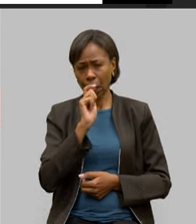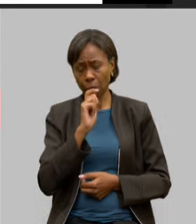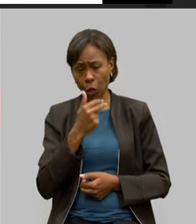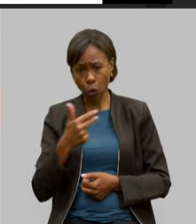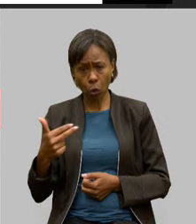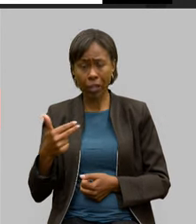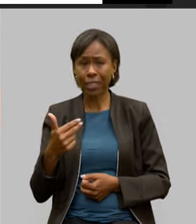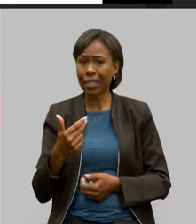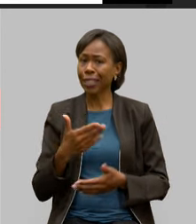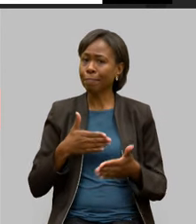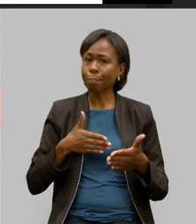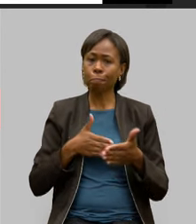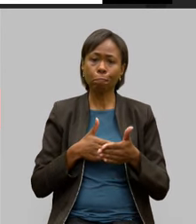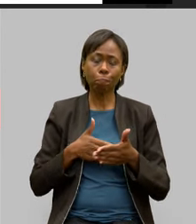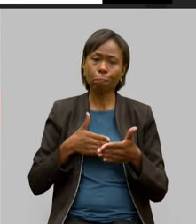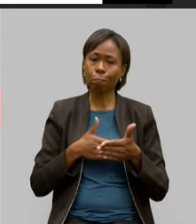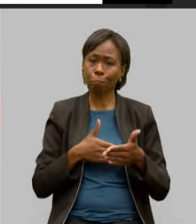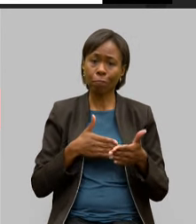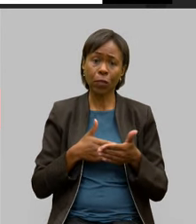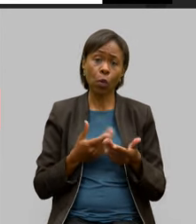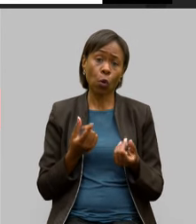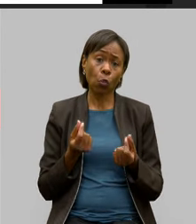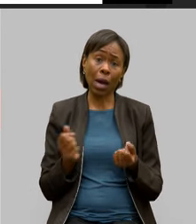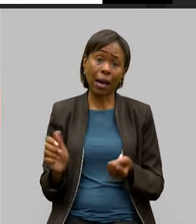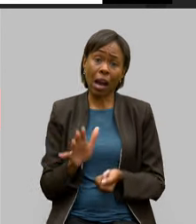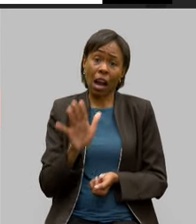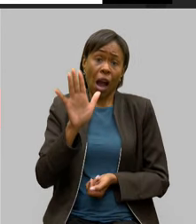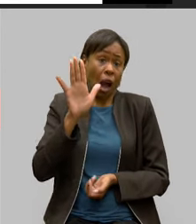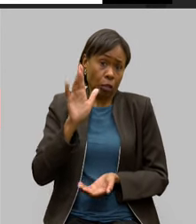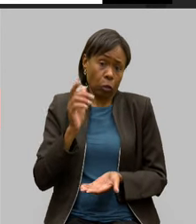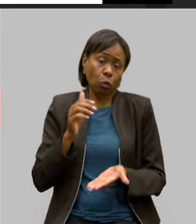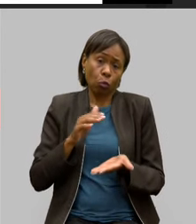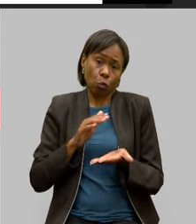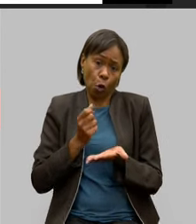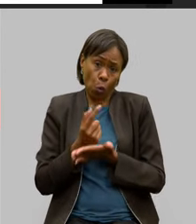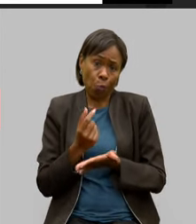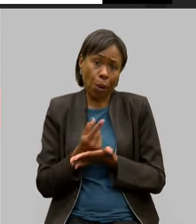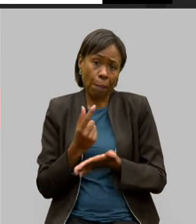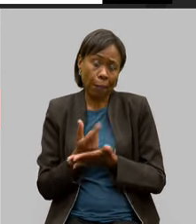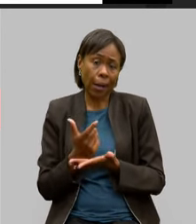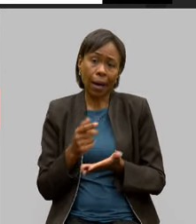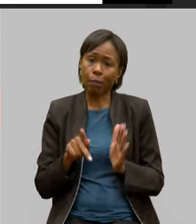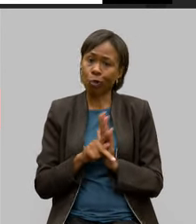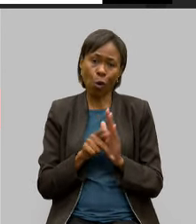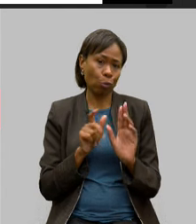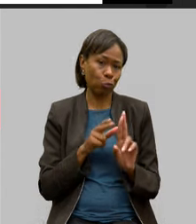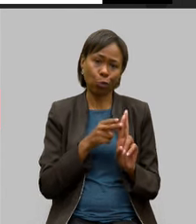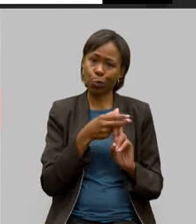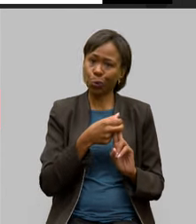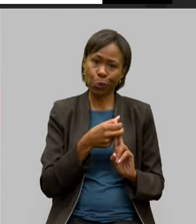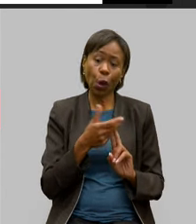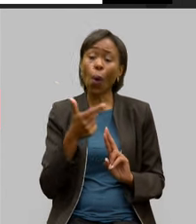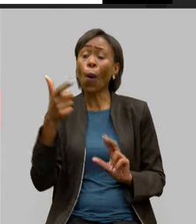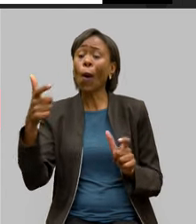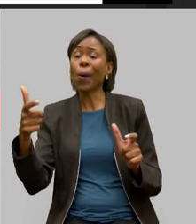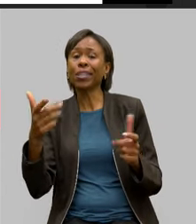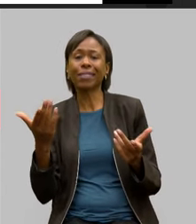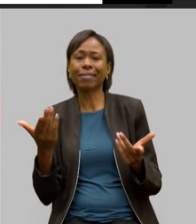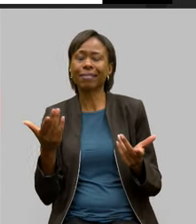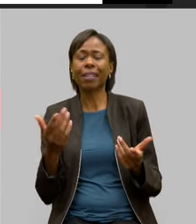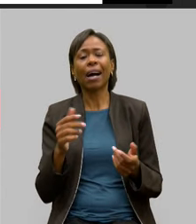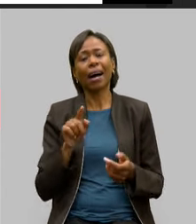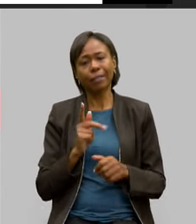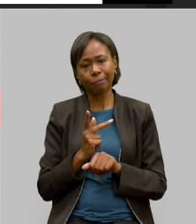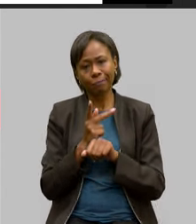importado eh onde não se encontra alternativas ou medicamentos disponíveis do SUS muitas vezes se recorre aí ao poder